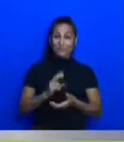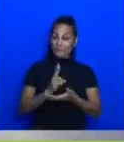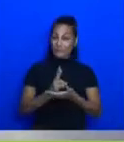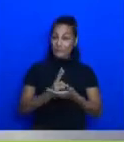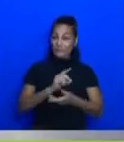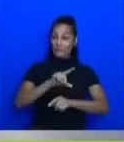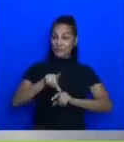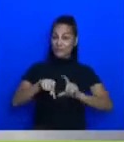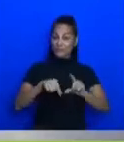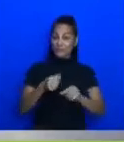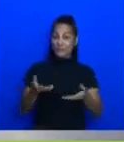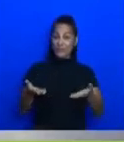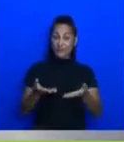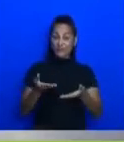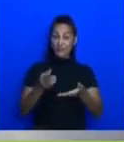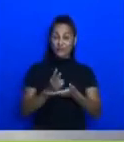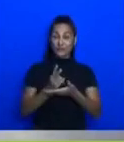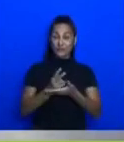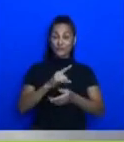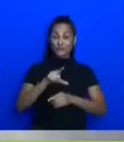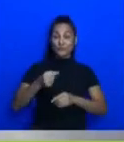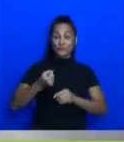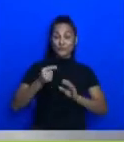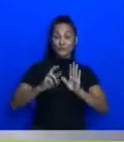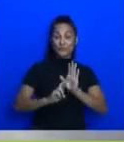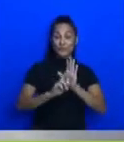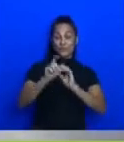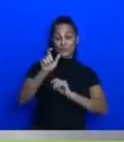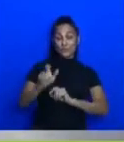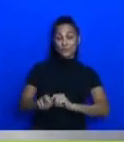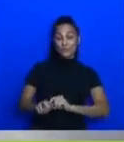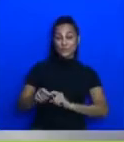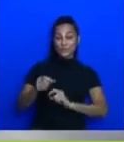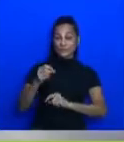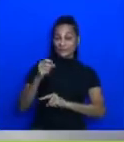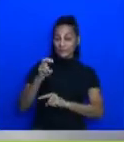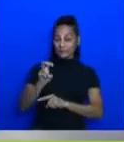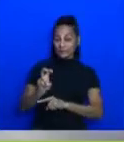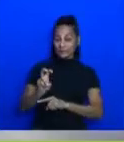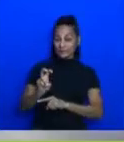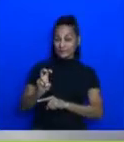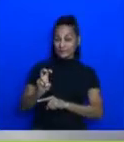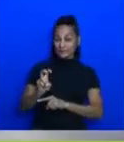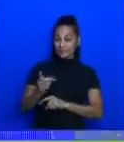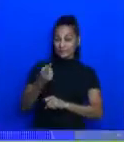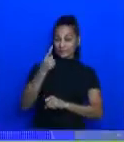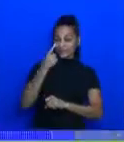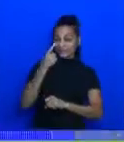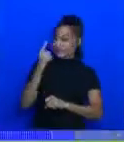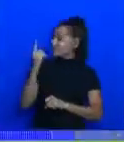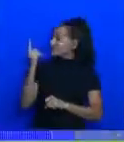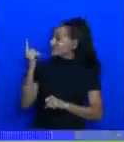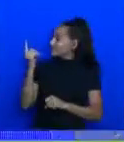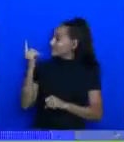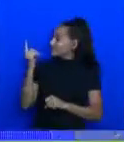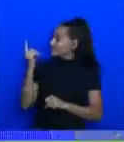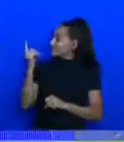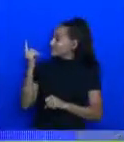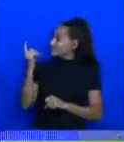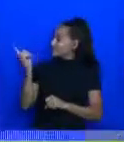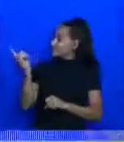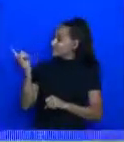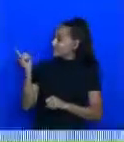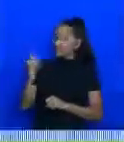Vamos seguir sorteando. Agora passaremos ao sorteio do número correspondente à coluna número 5. Bola posicionada,